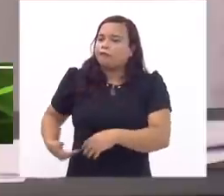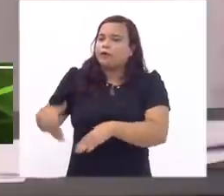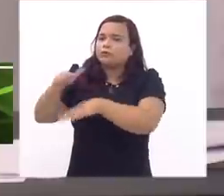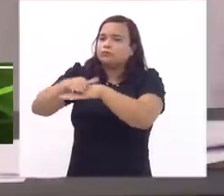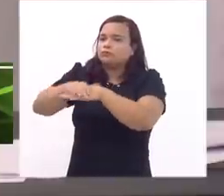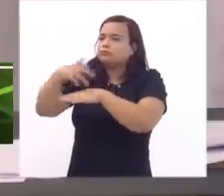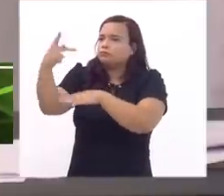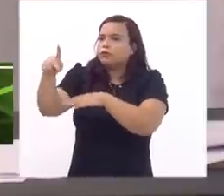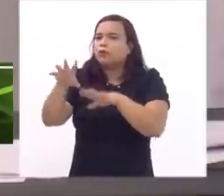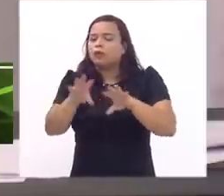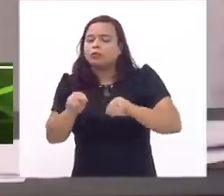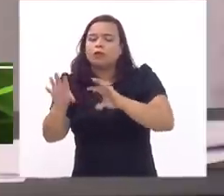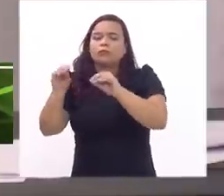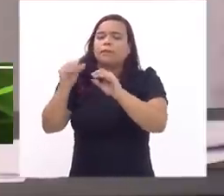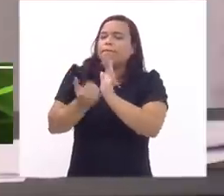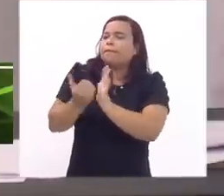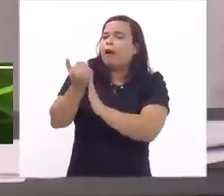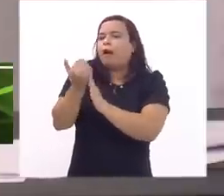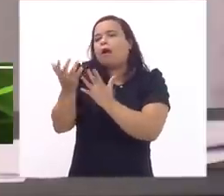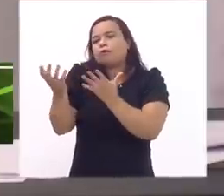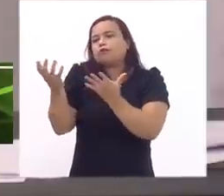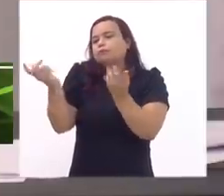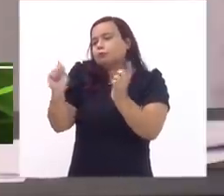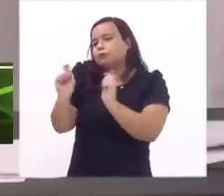possa aproveitar os servidores.